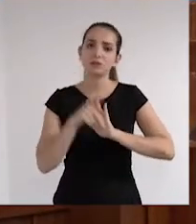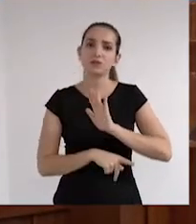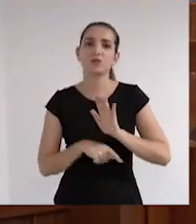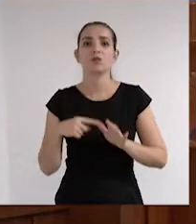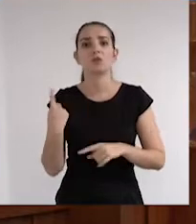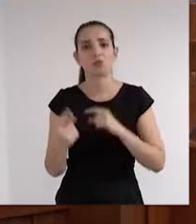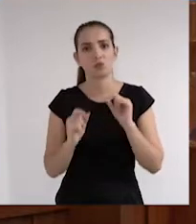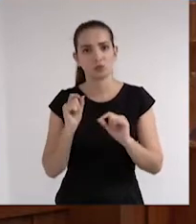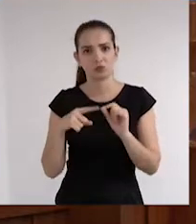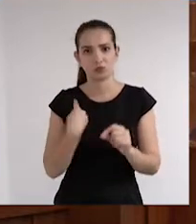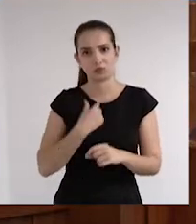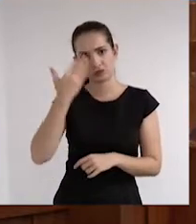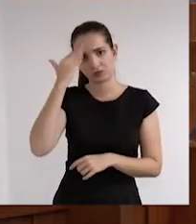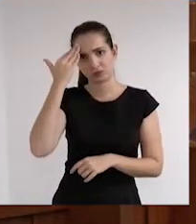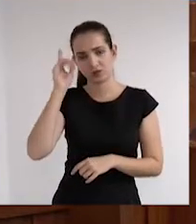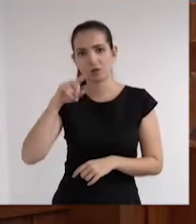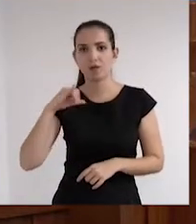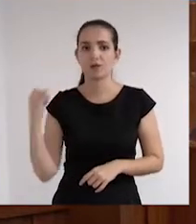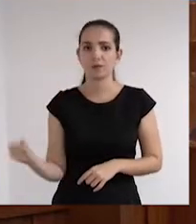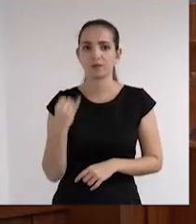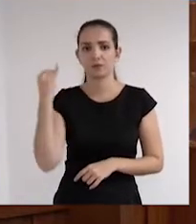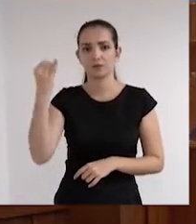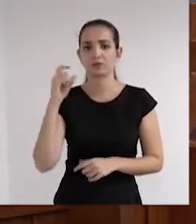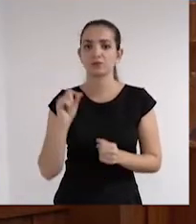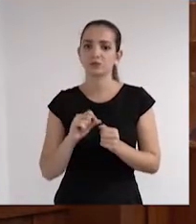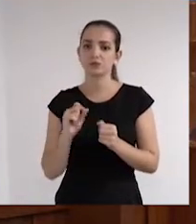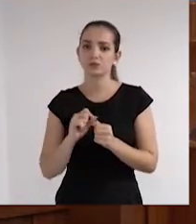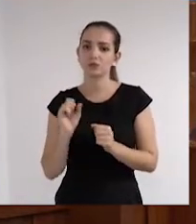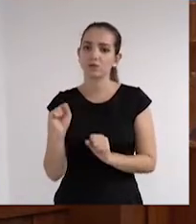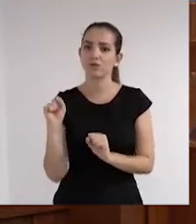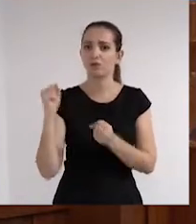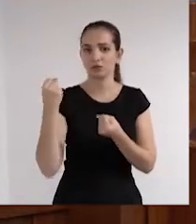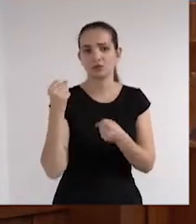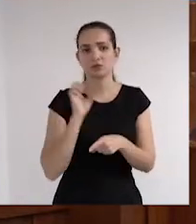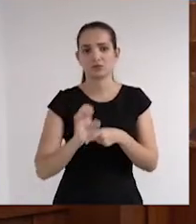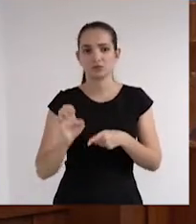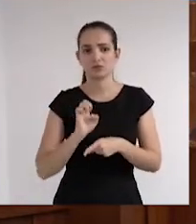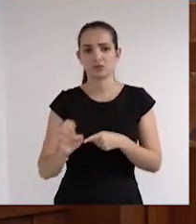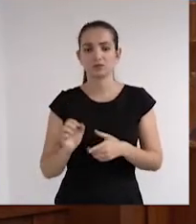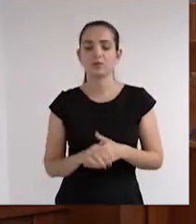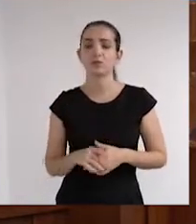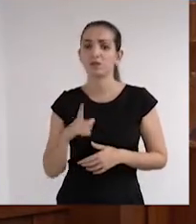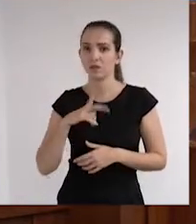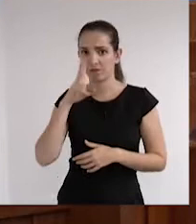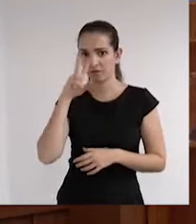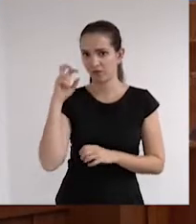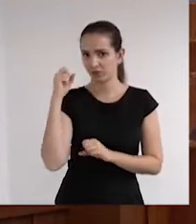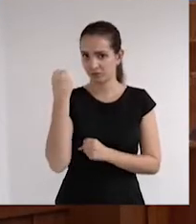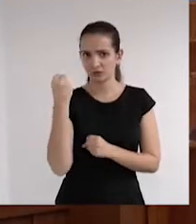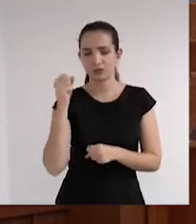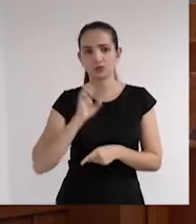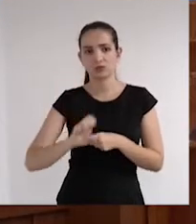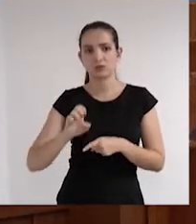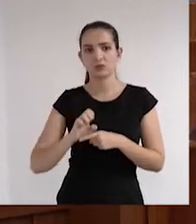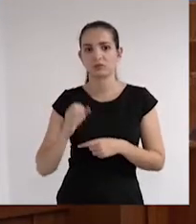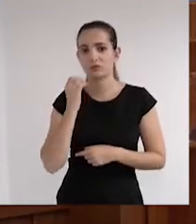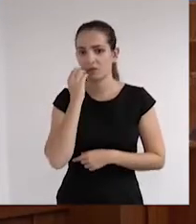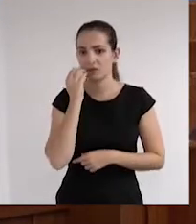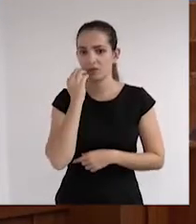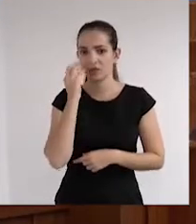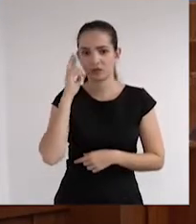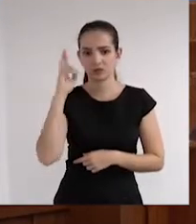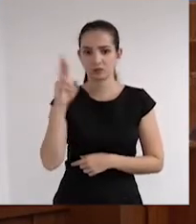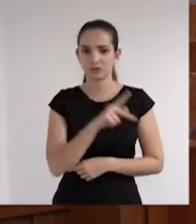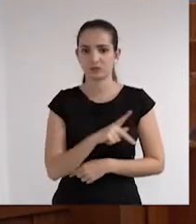temos da importância de se fortalecer o Estado. E quando eu falo fortalecimento do Estado, senhor presidente,